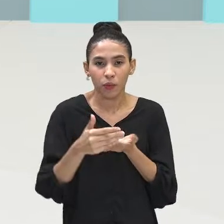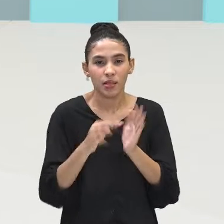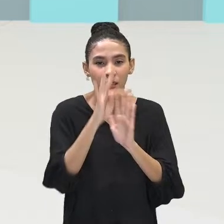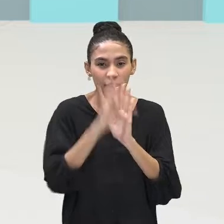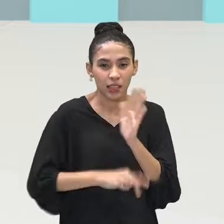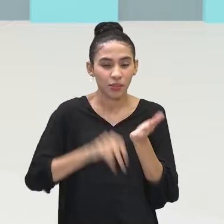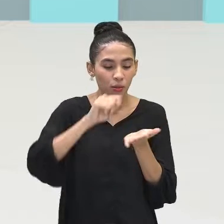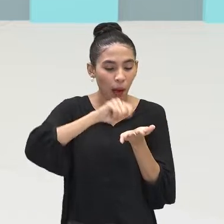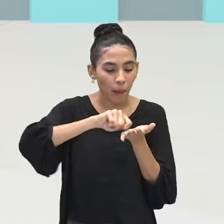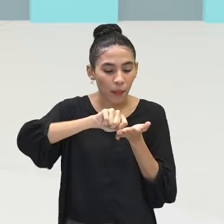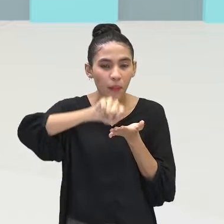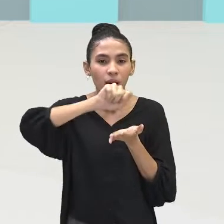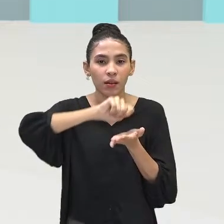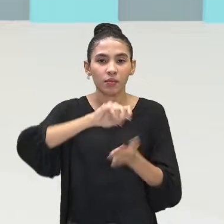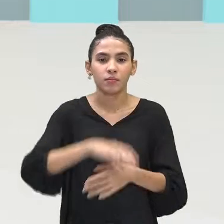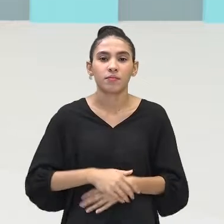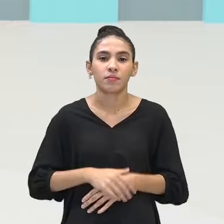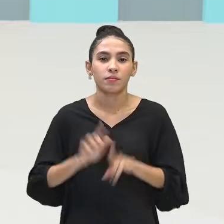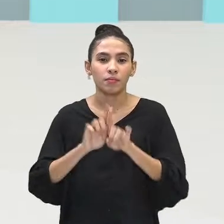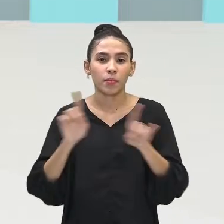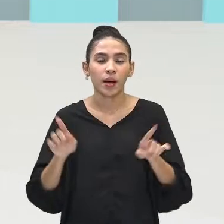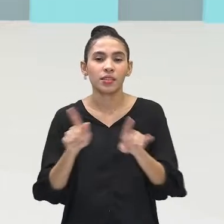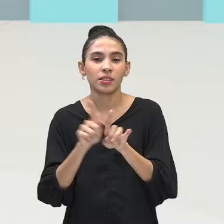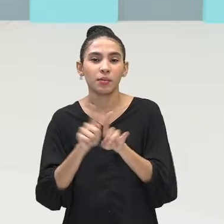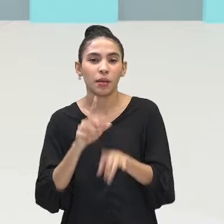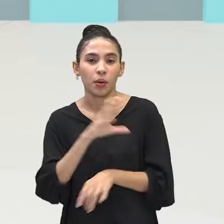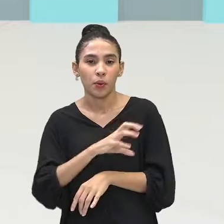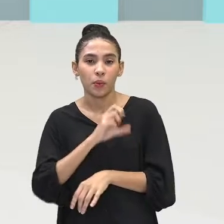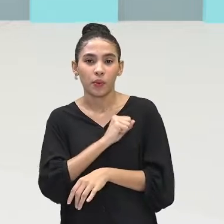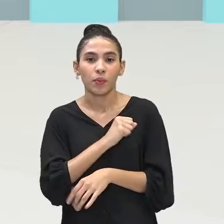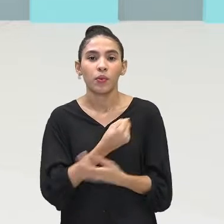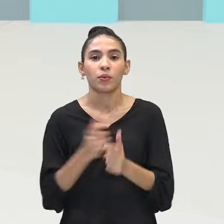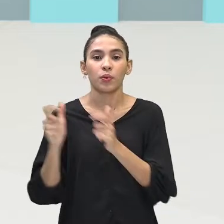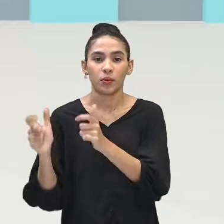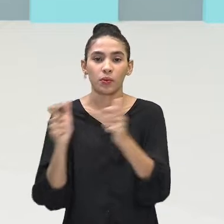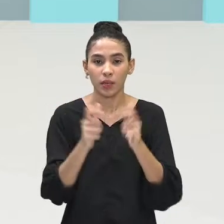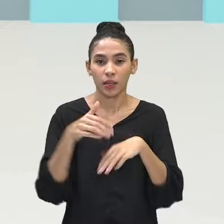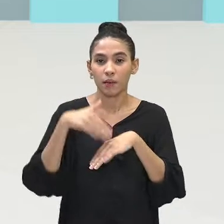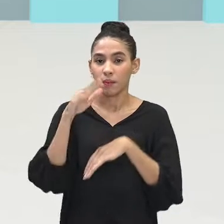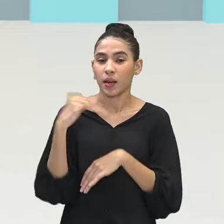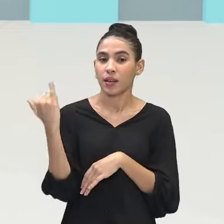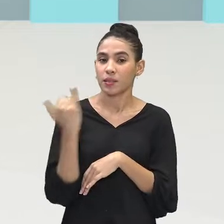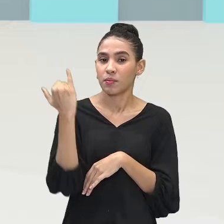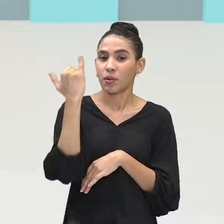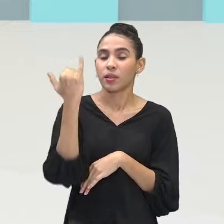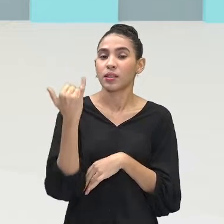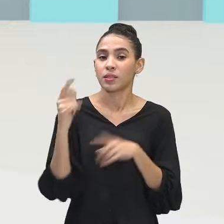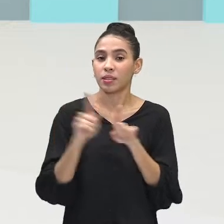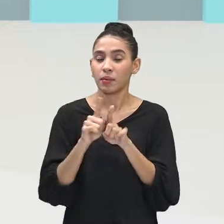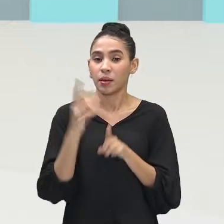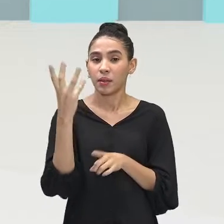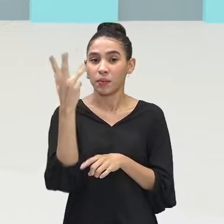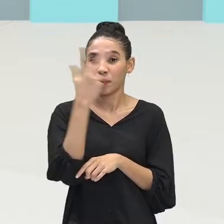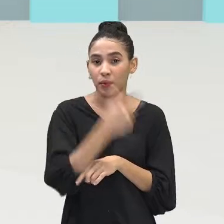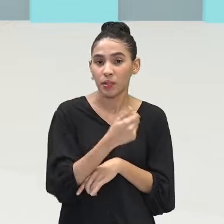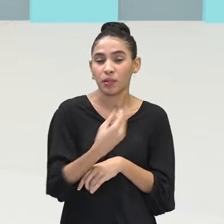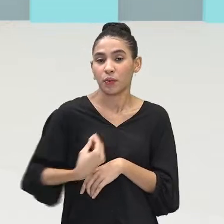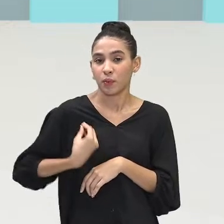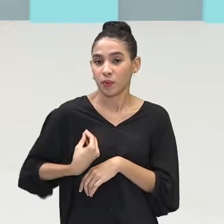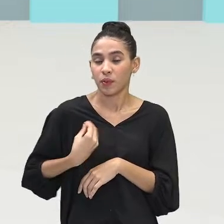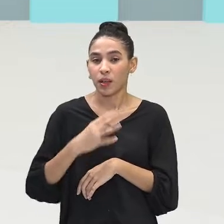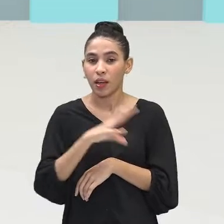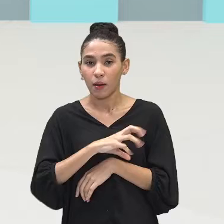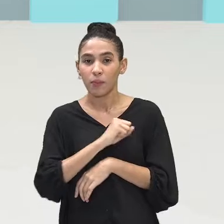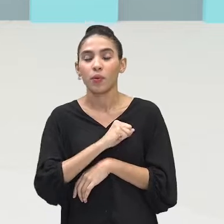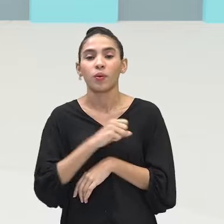mas não só isso, eles vão dizer que o amor nesses lugares é o mais bonito de se ter. Viver um amor nesses lugares